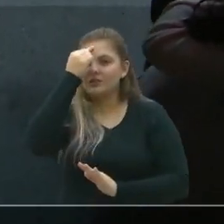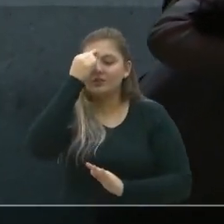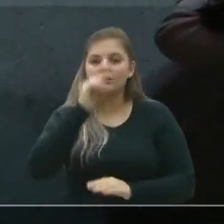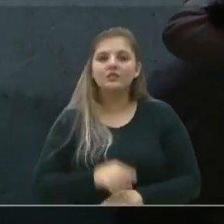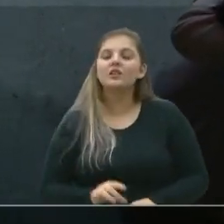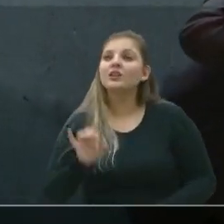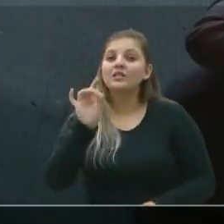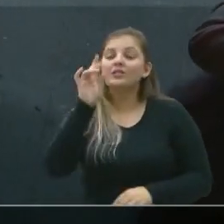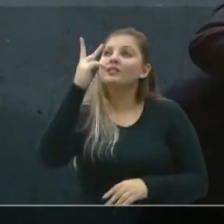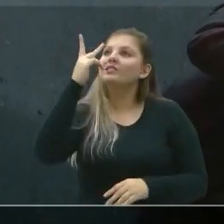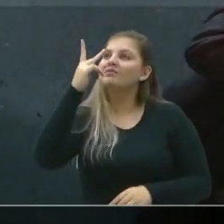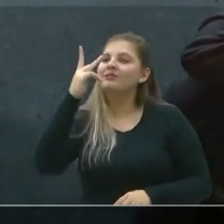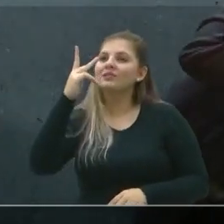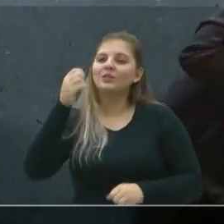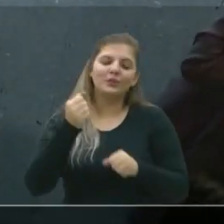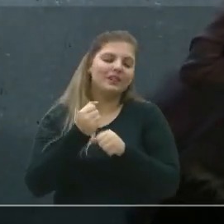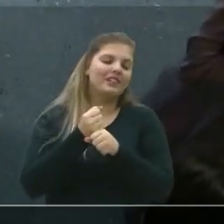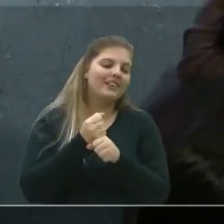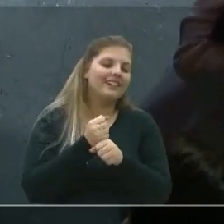Somente em ti